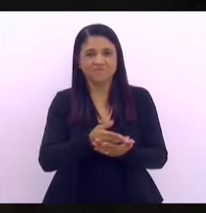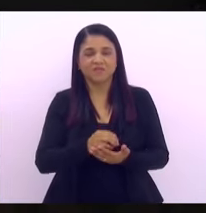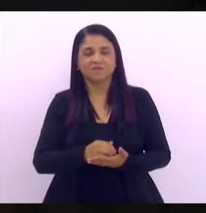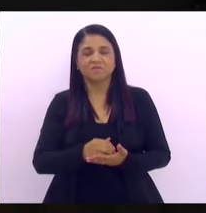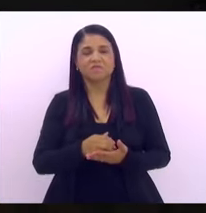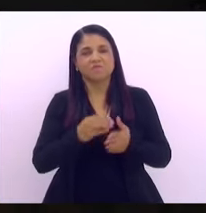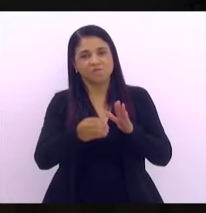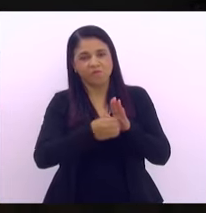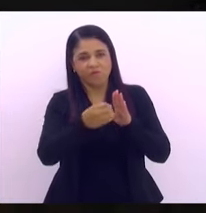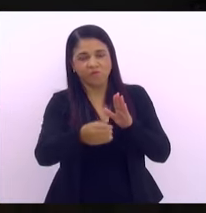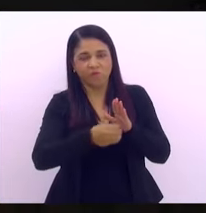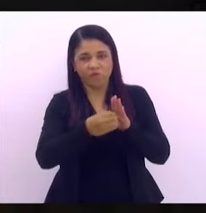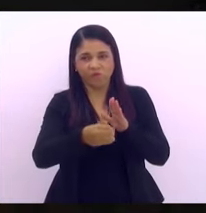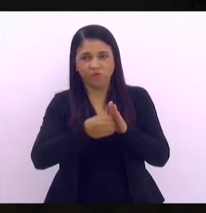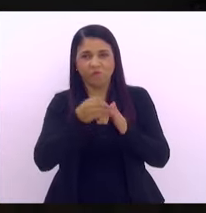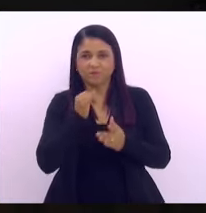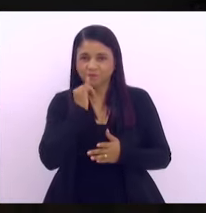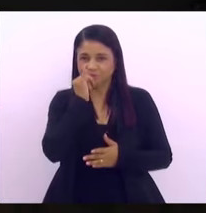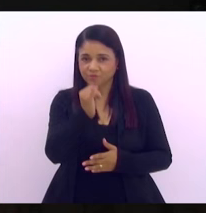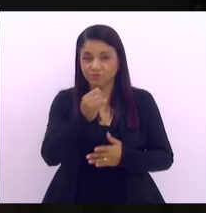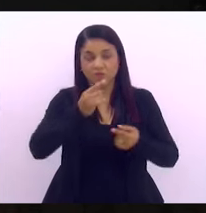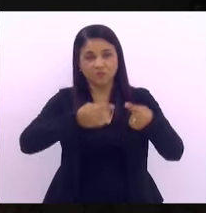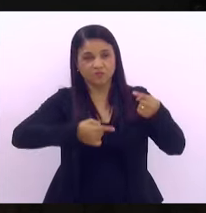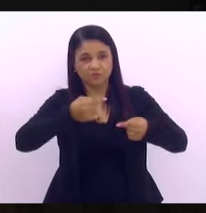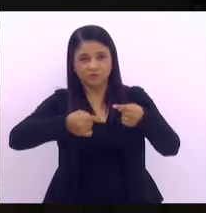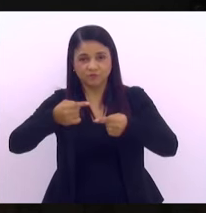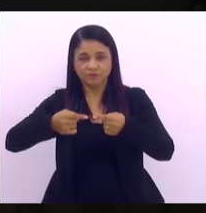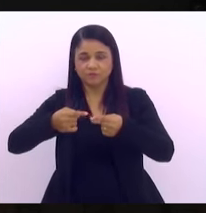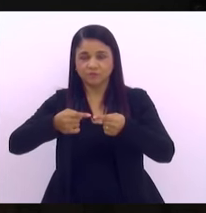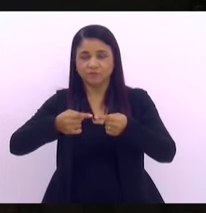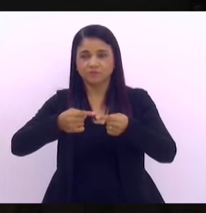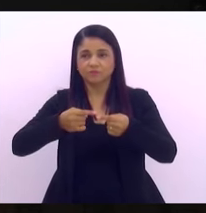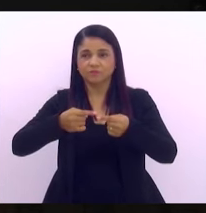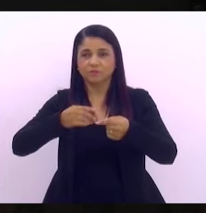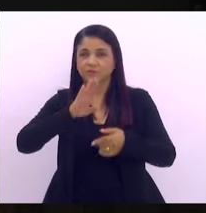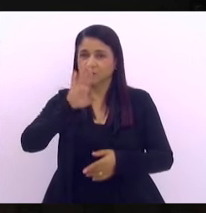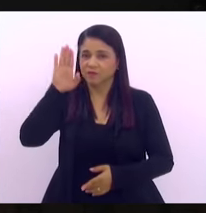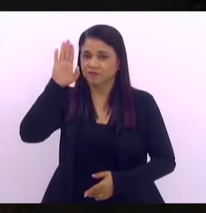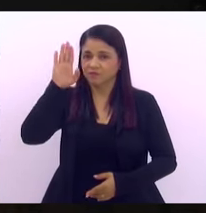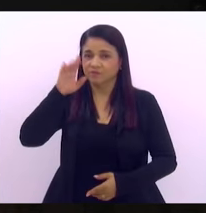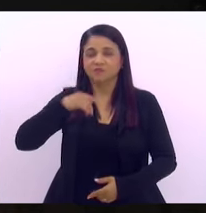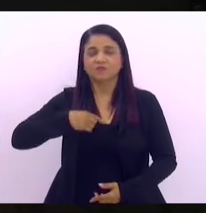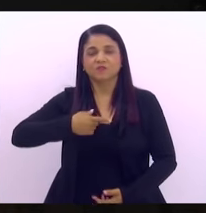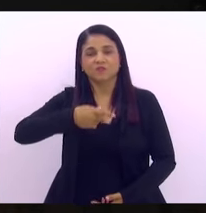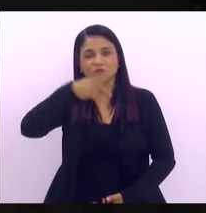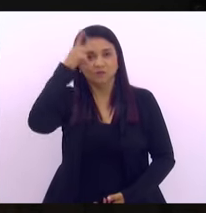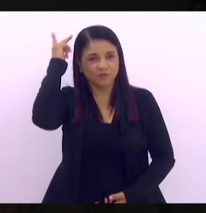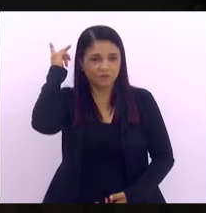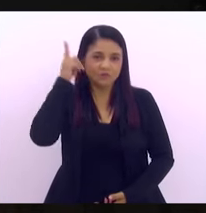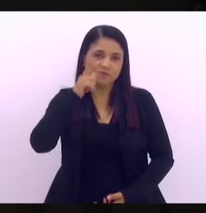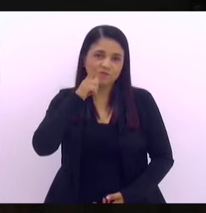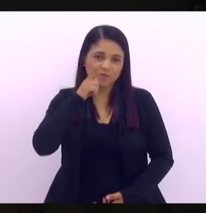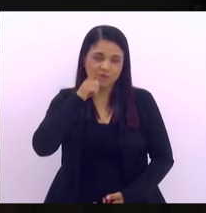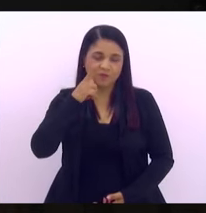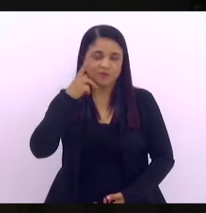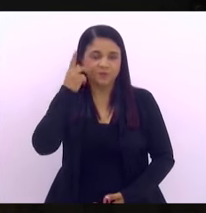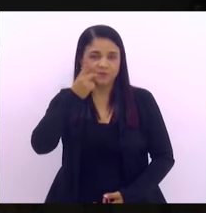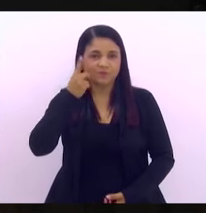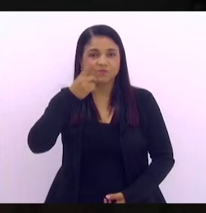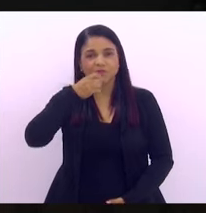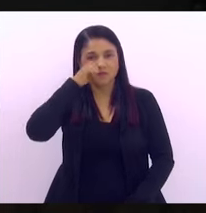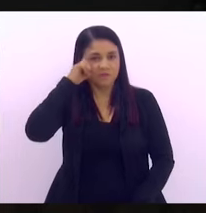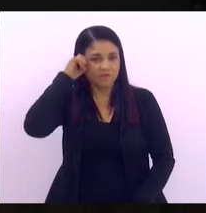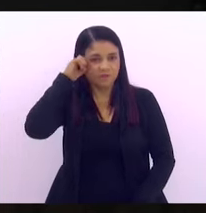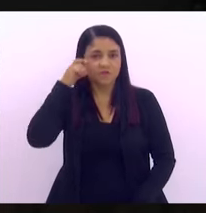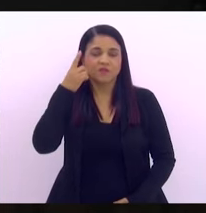Com os pareceres emitidos, em discussão, não havendo quem quer... Para discutir, deputado Luiz Paulo, deputada Élica Takimoto